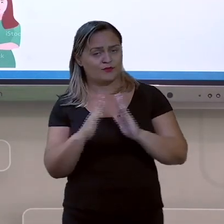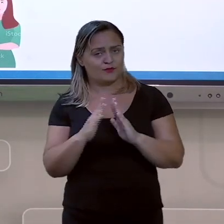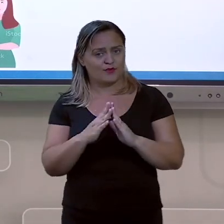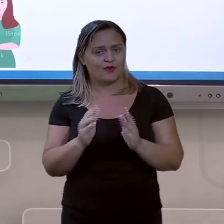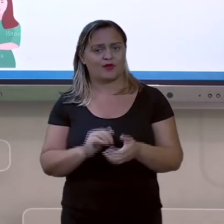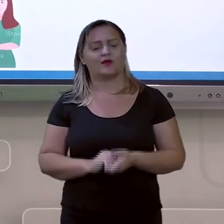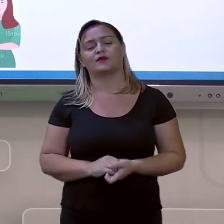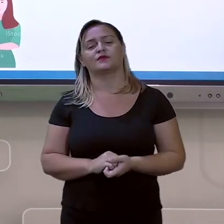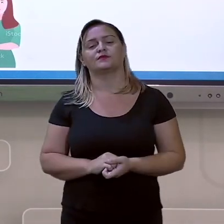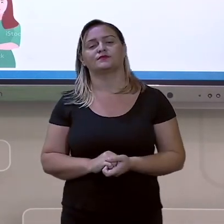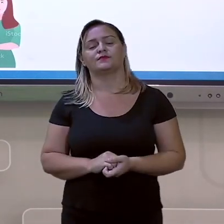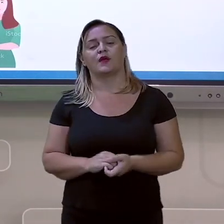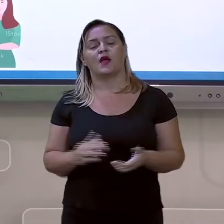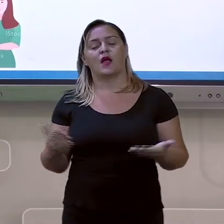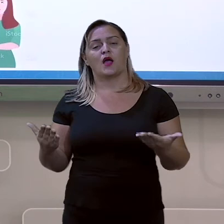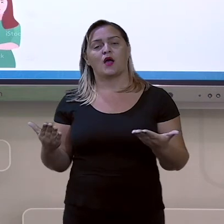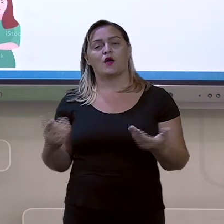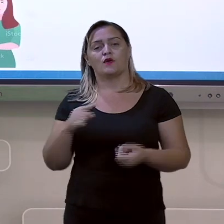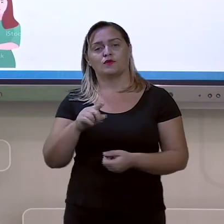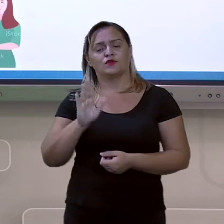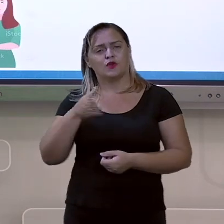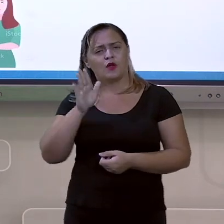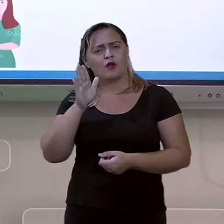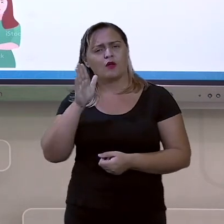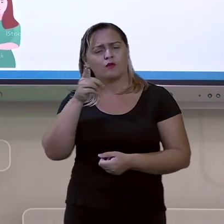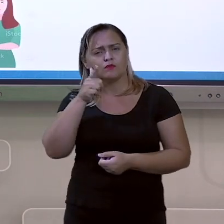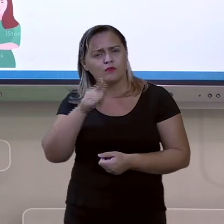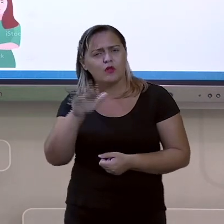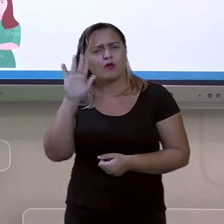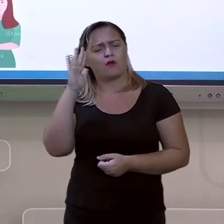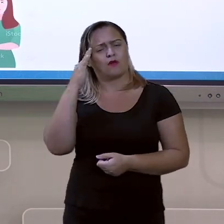conseguido compreender e agora é atividade de